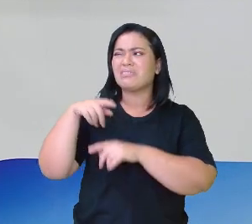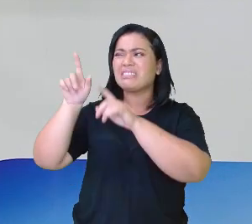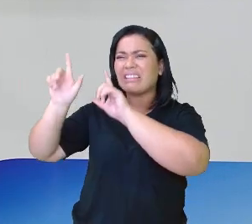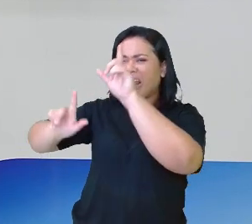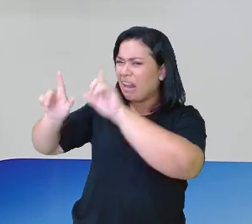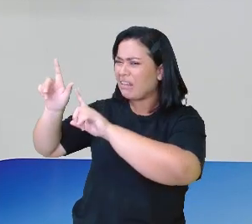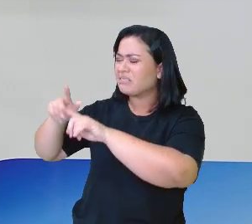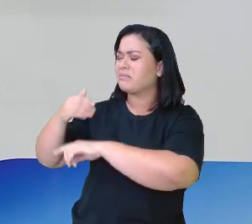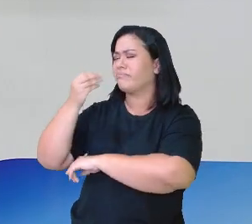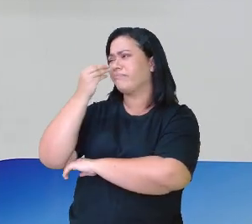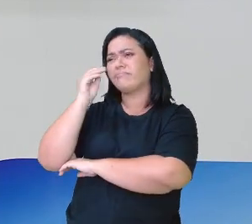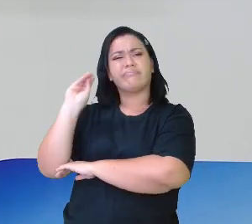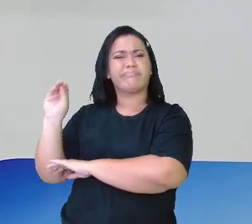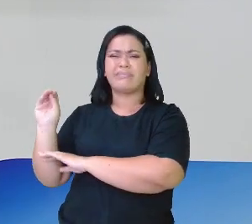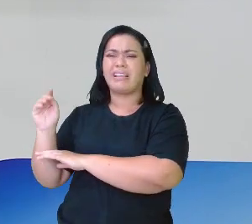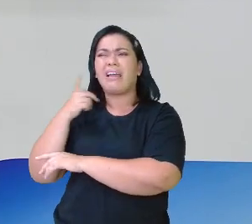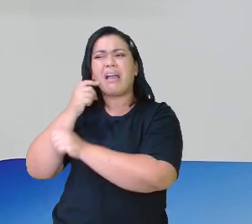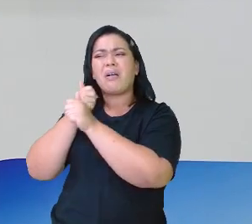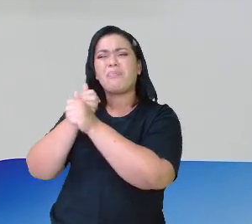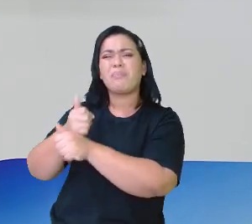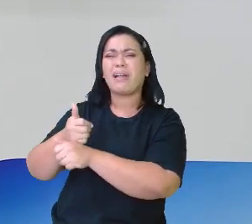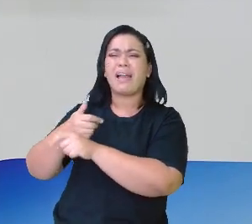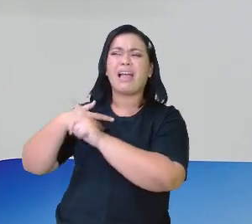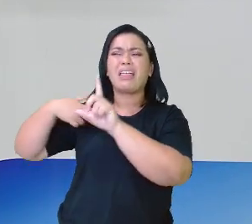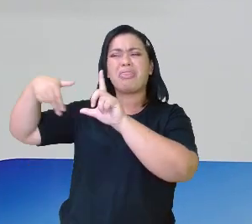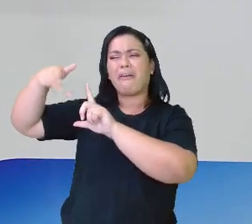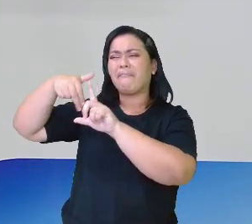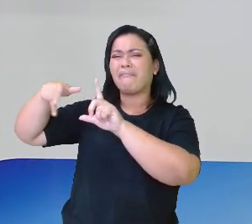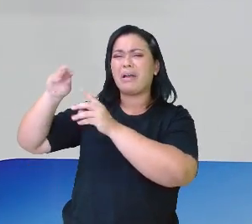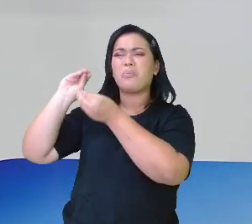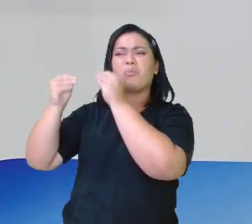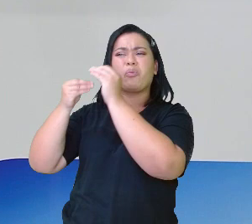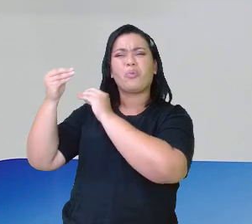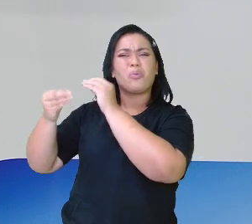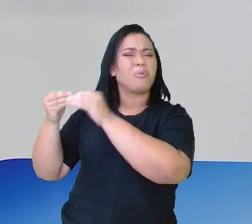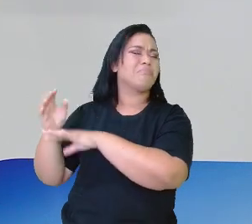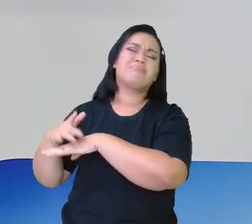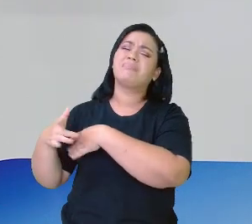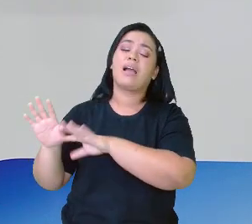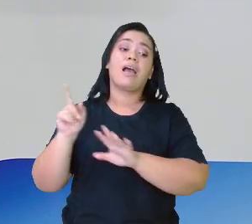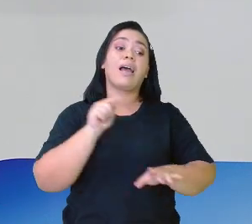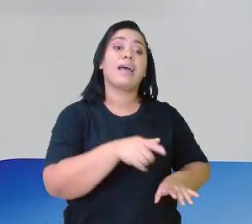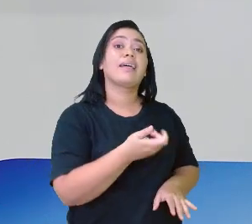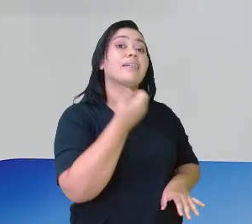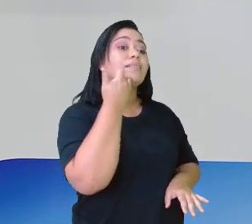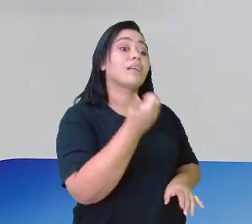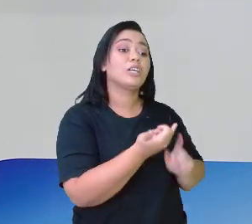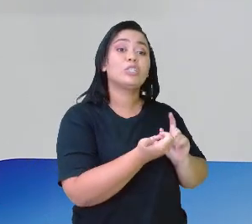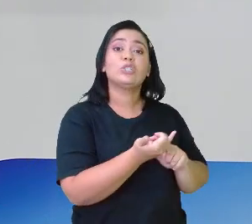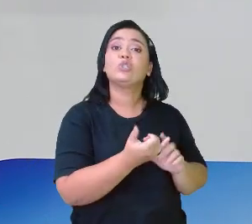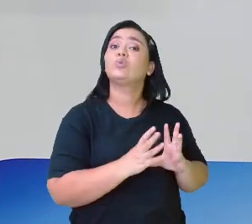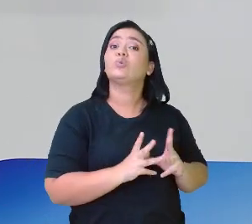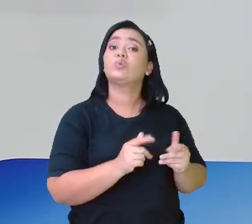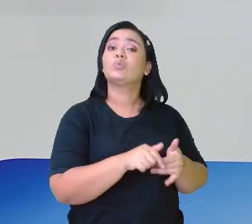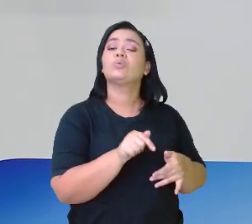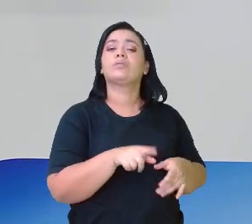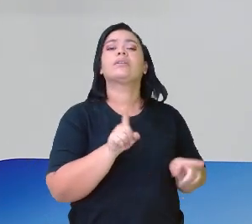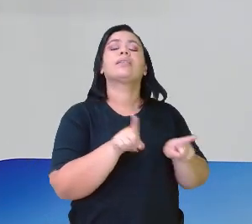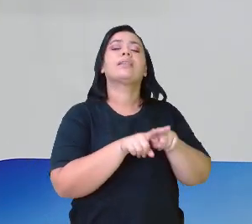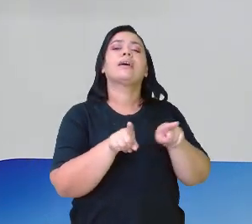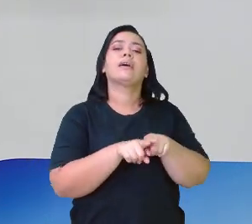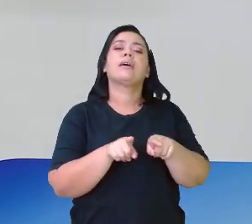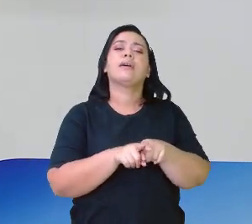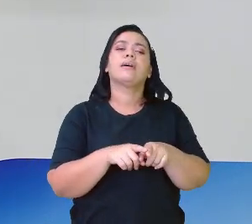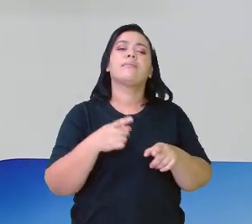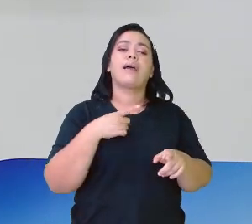nem acompanha mais as novelas e outras coisas, porque está tudo no celular, nas plataformas de